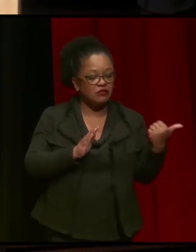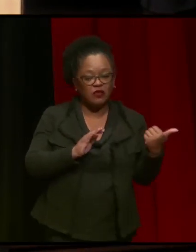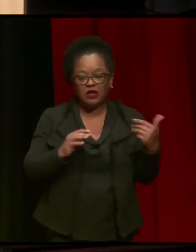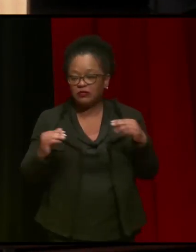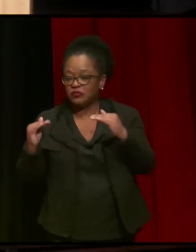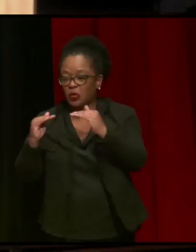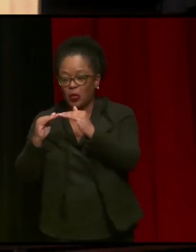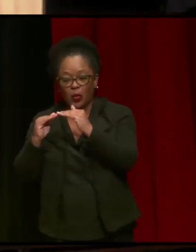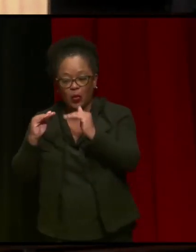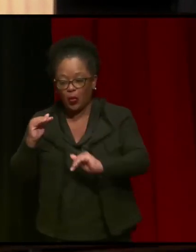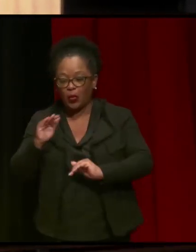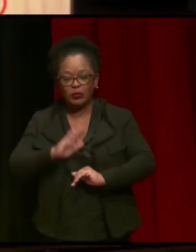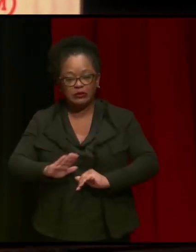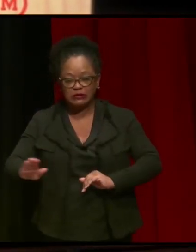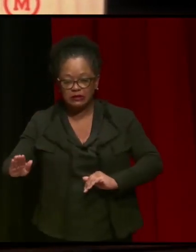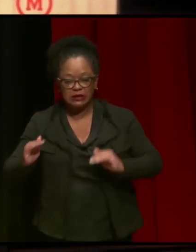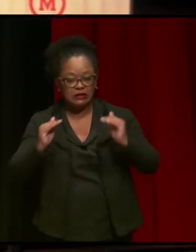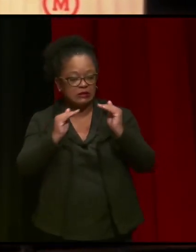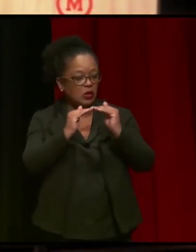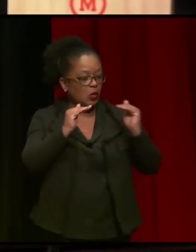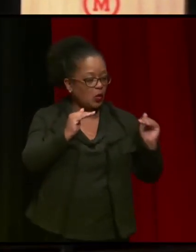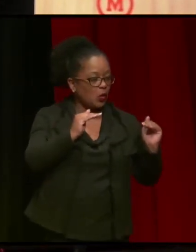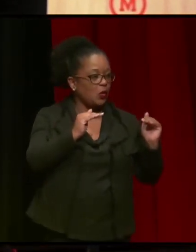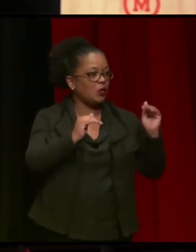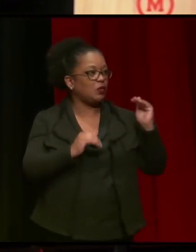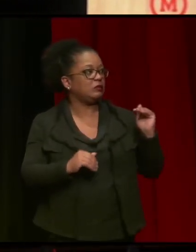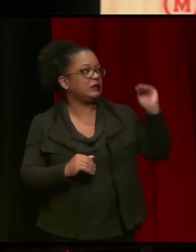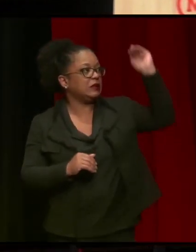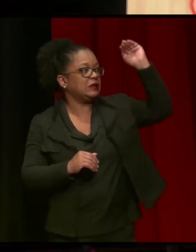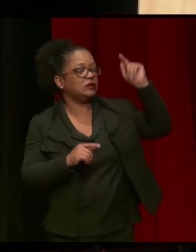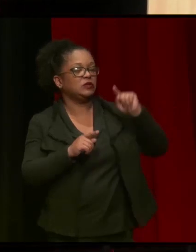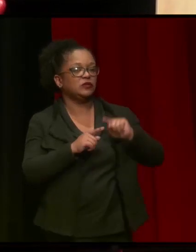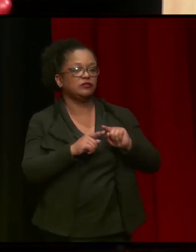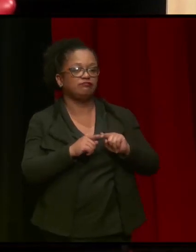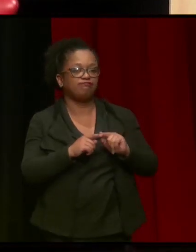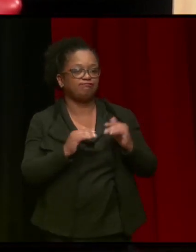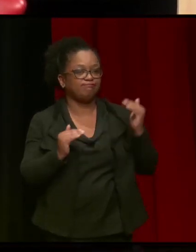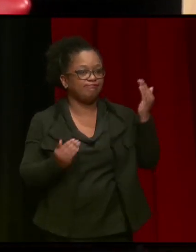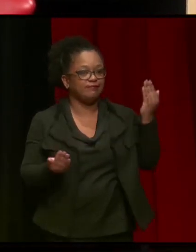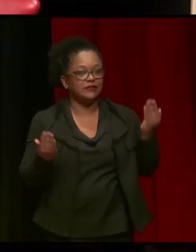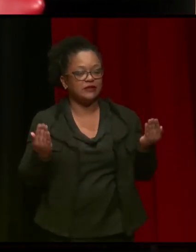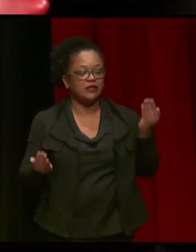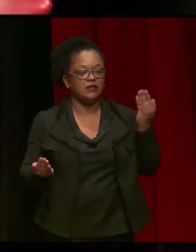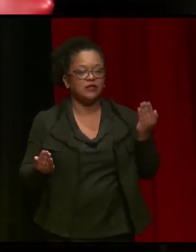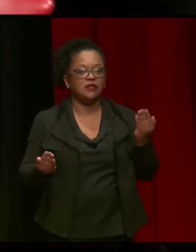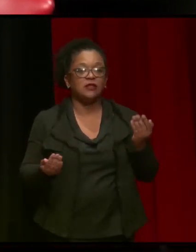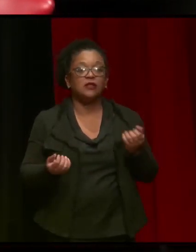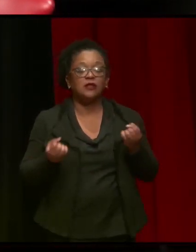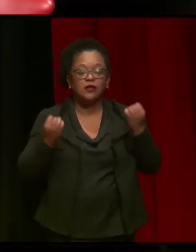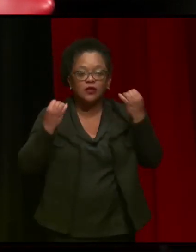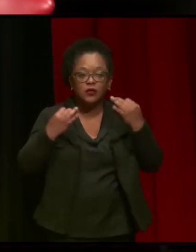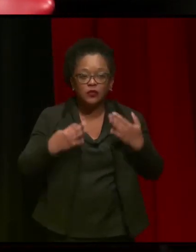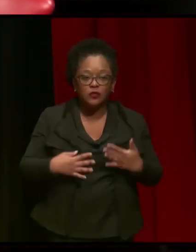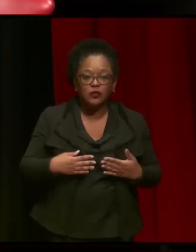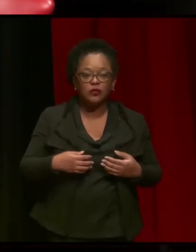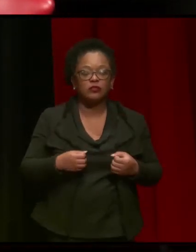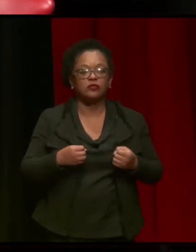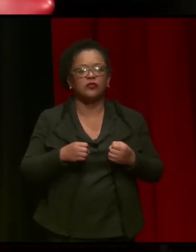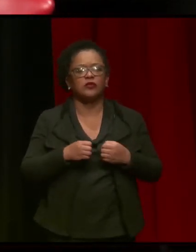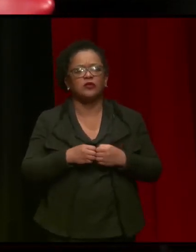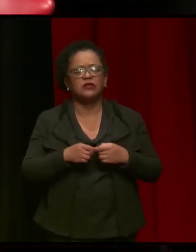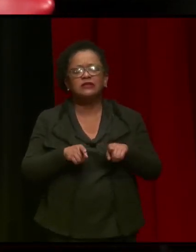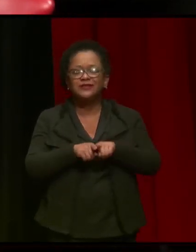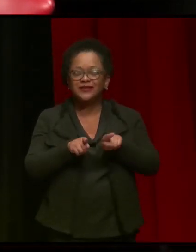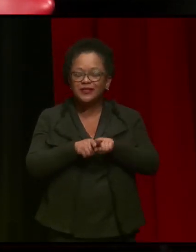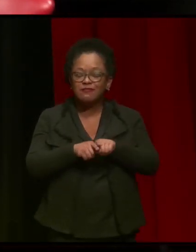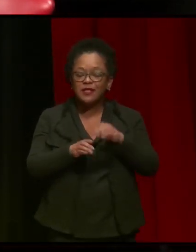muito grande e ele não se encaixa nos adultos porque ele é infantil. Ah, é. Quando eu comecei a verbalizar isso, eu descobri muitas mães que